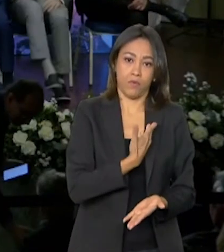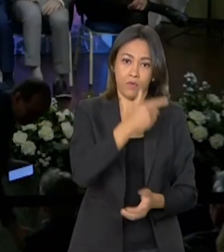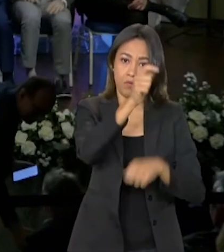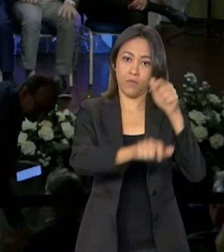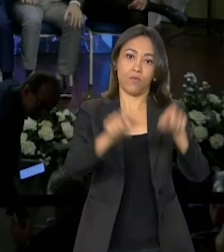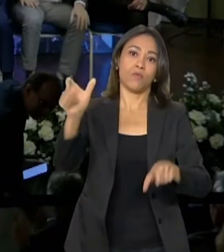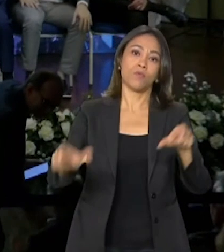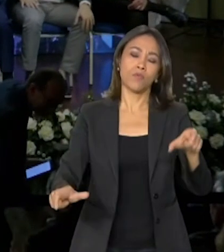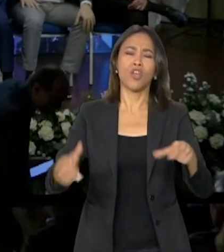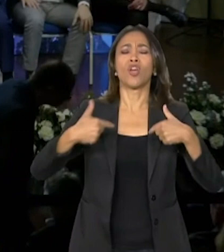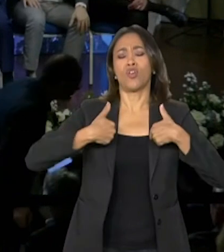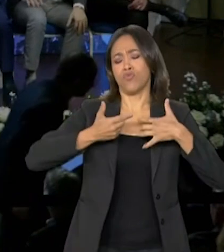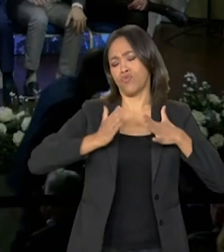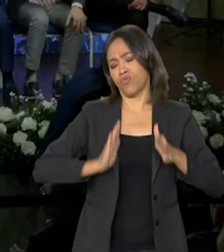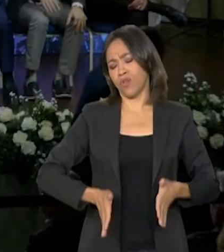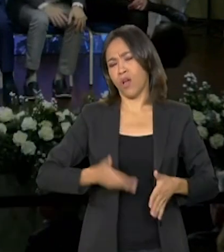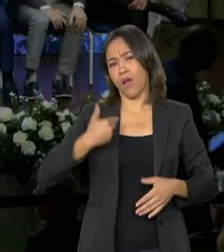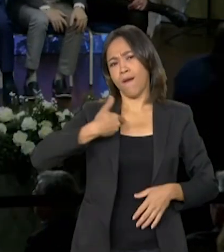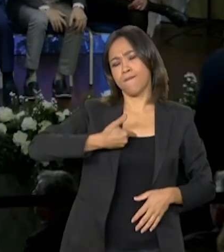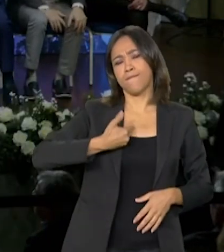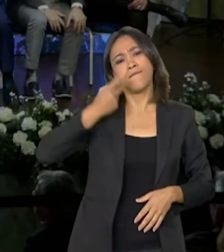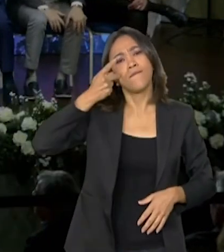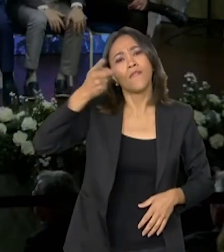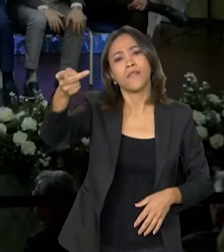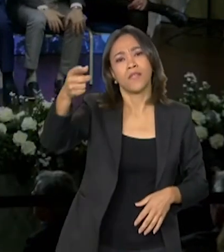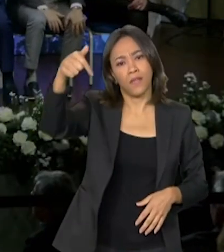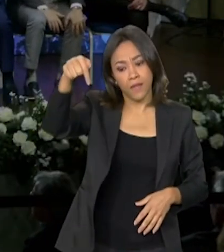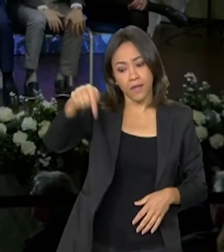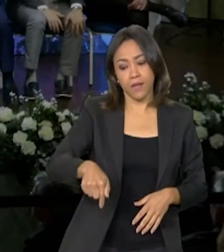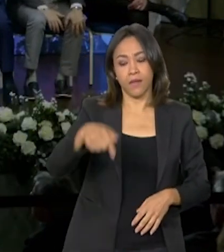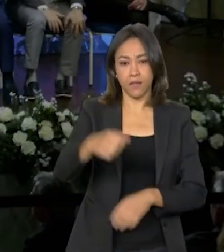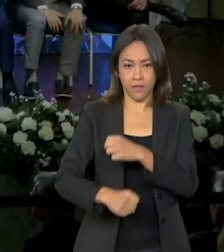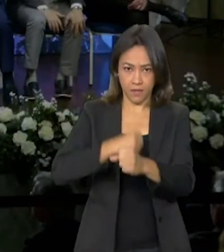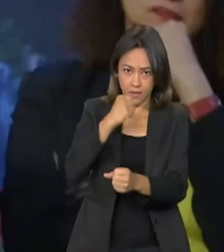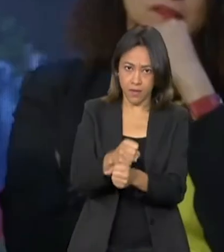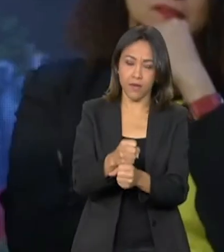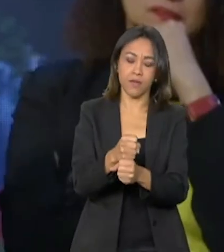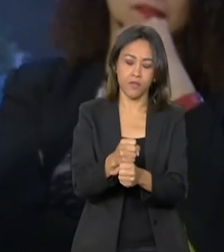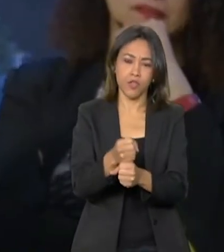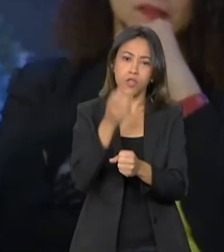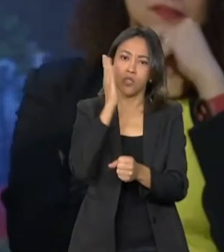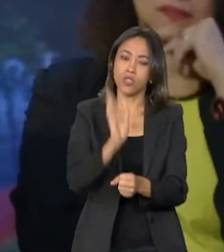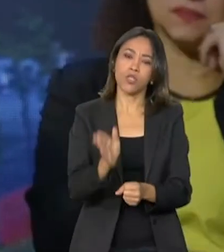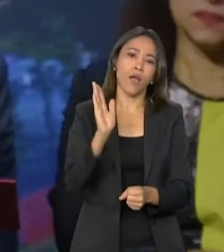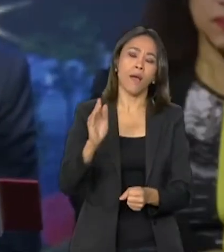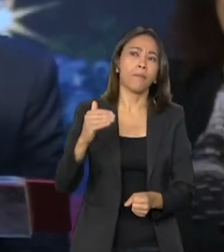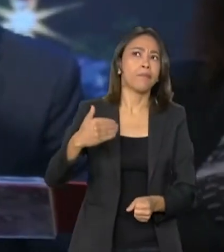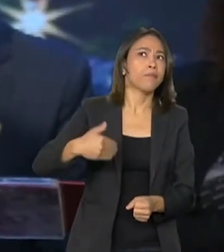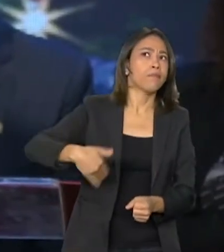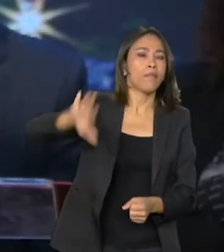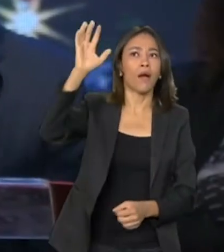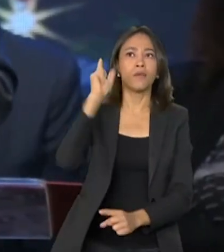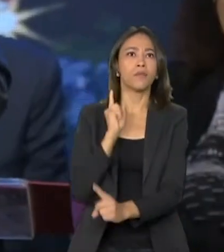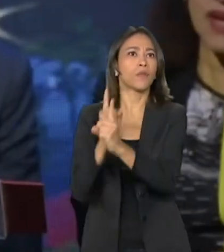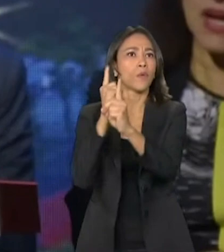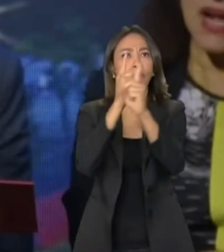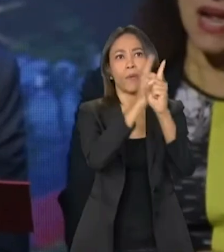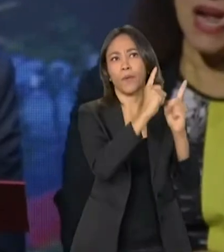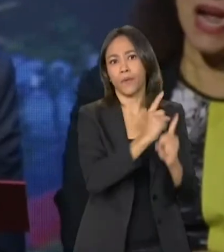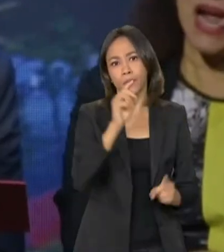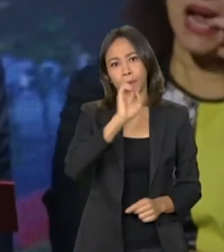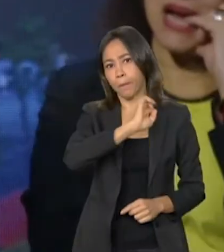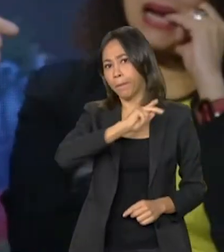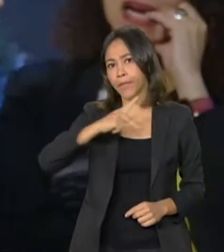que eu já visitei este ano, já tive mais encontro com o presidente do